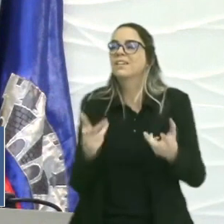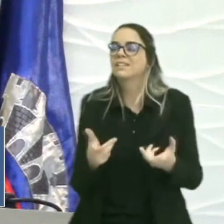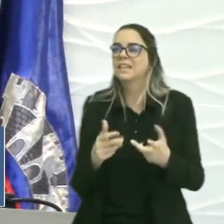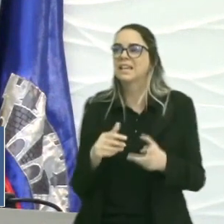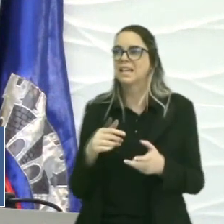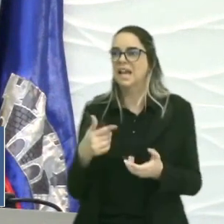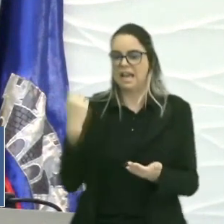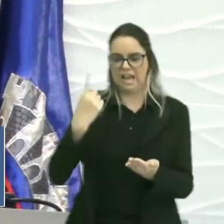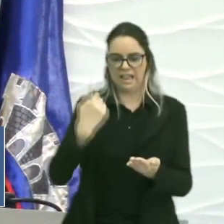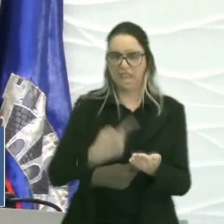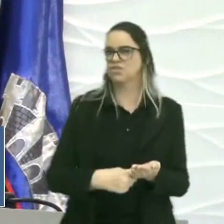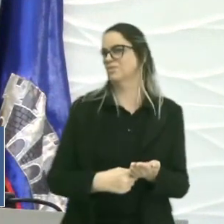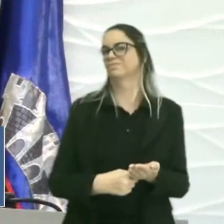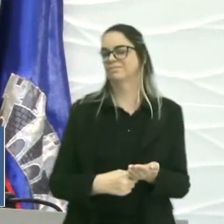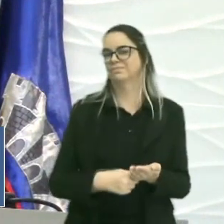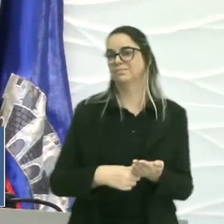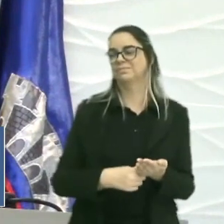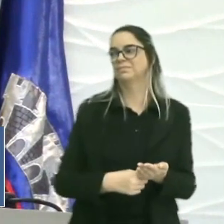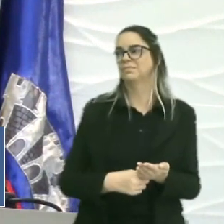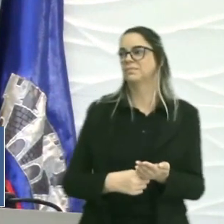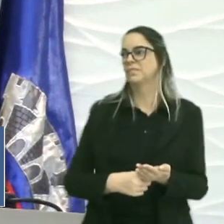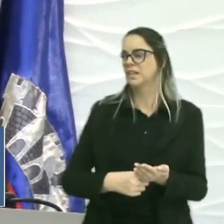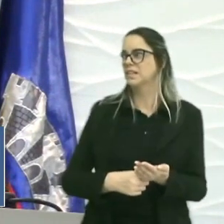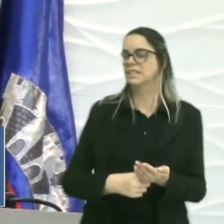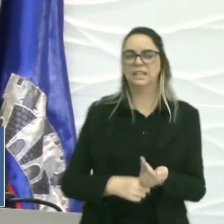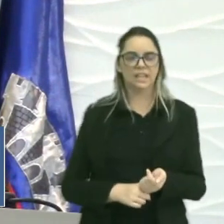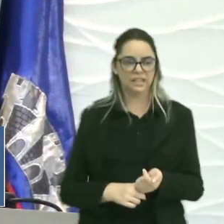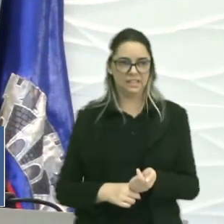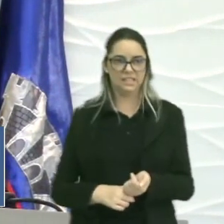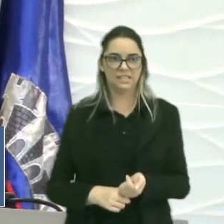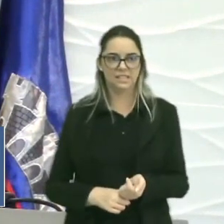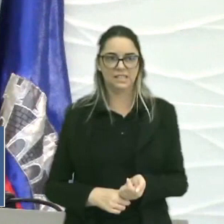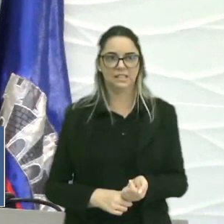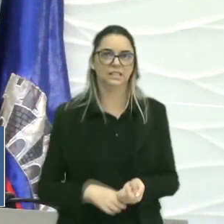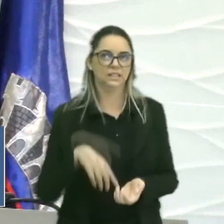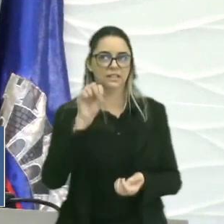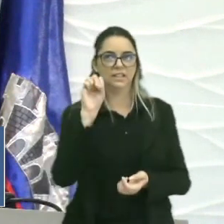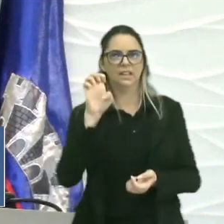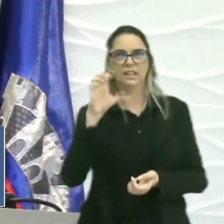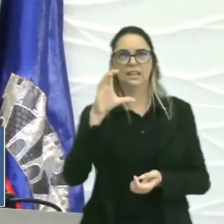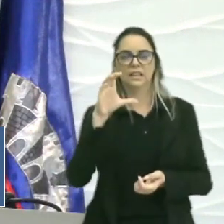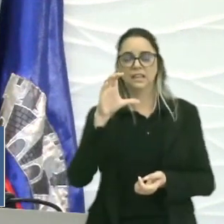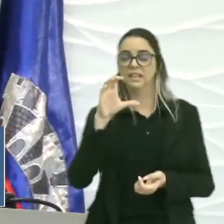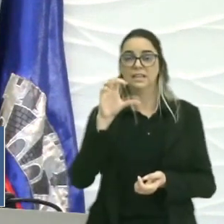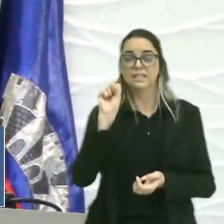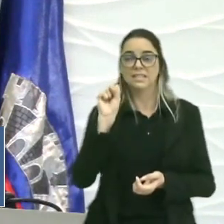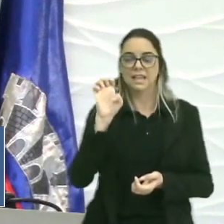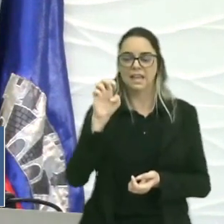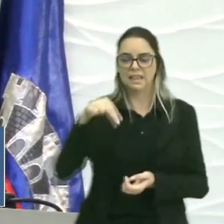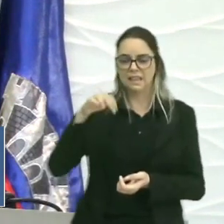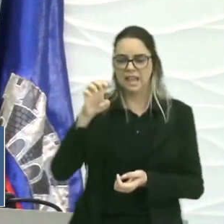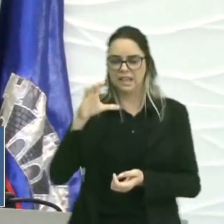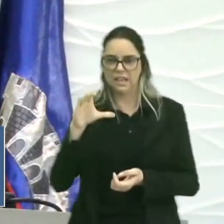gente debateu aqui muito, tirou várias dúvidas, que existem profissionais que têm uma função, mas na prática exerce